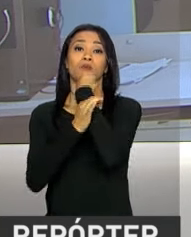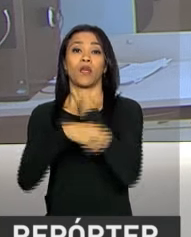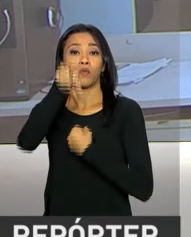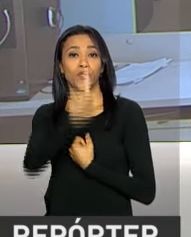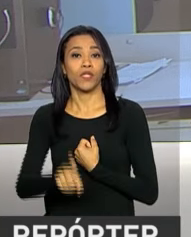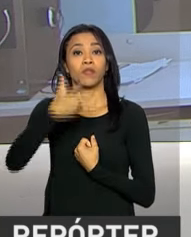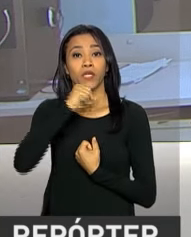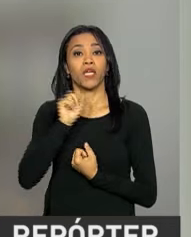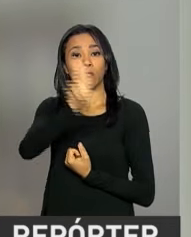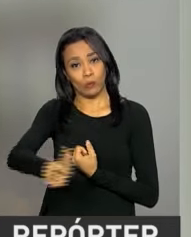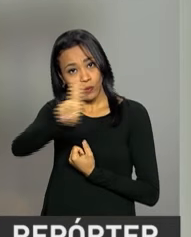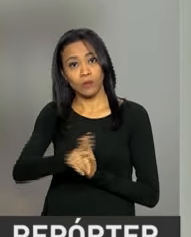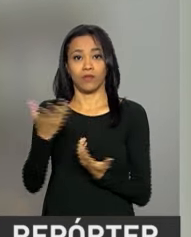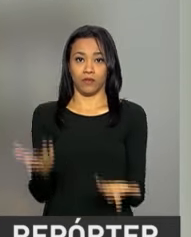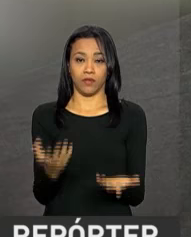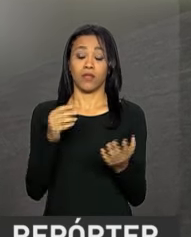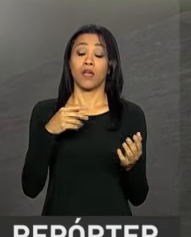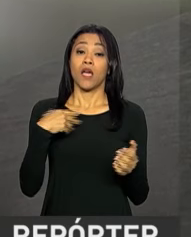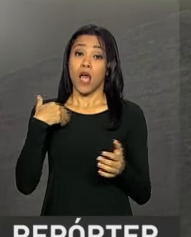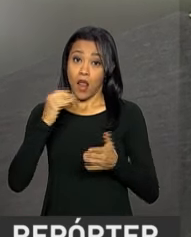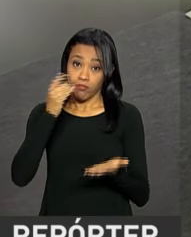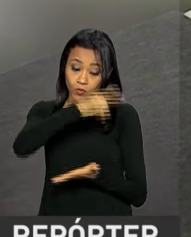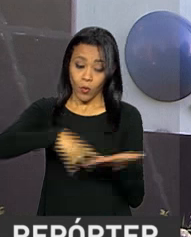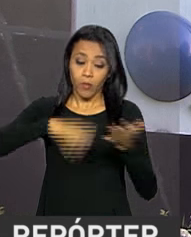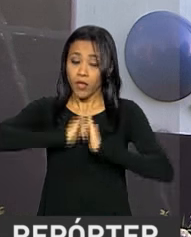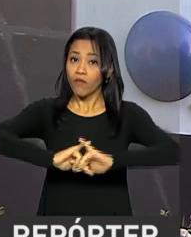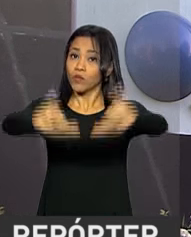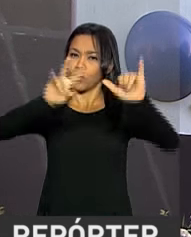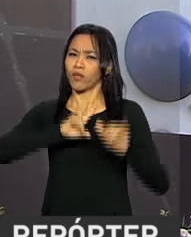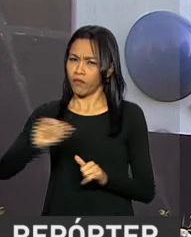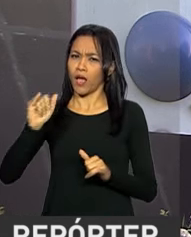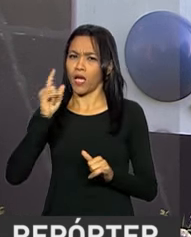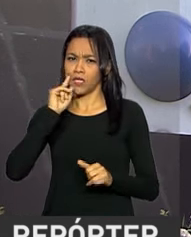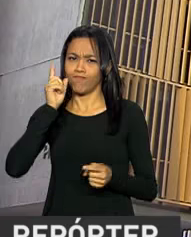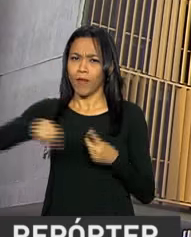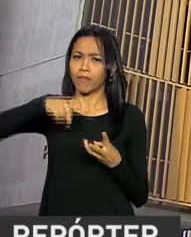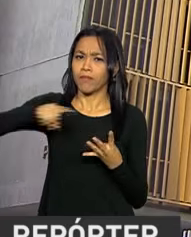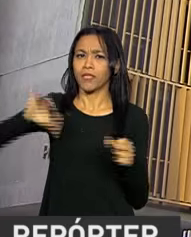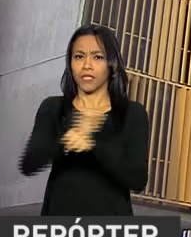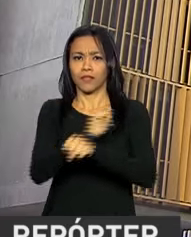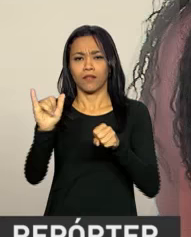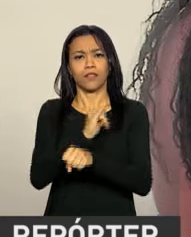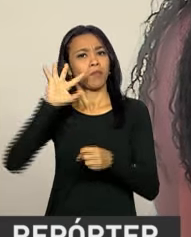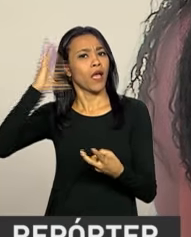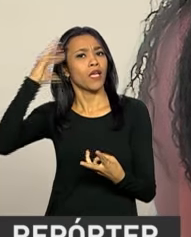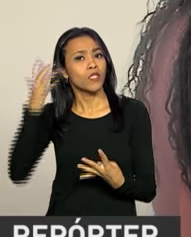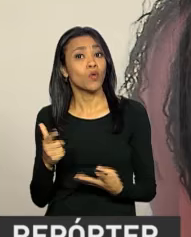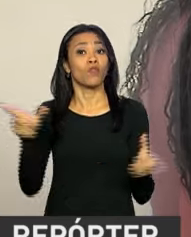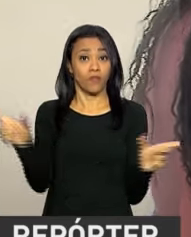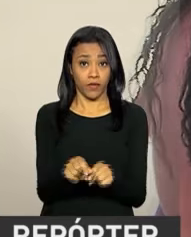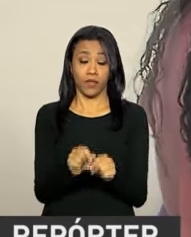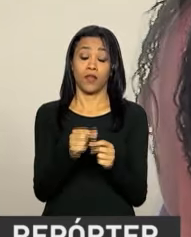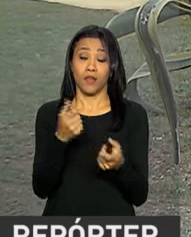consumidores em nota a Anatel informou que vai tomar todas as medidas necessárias para preservar os direitos dos